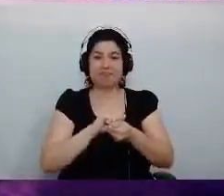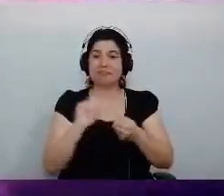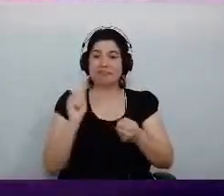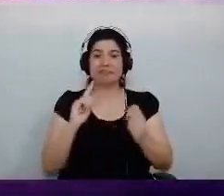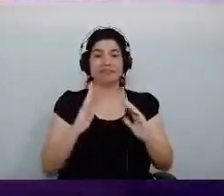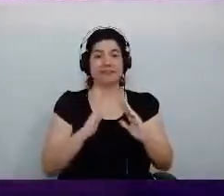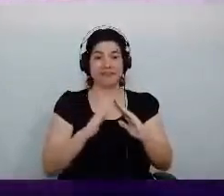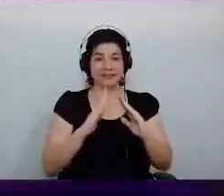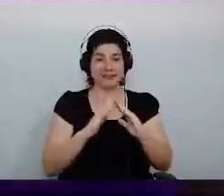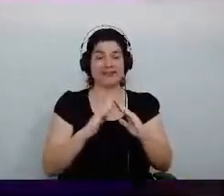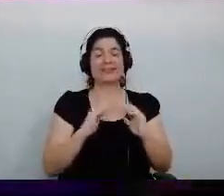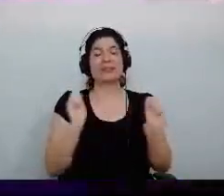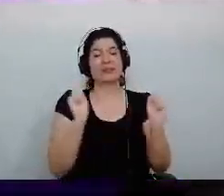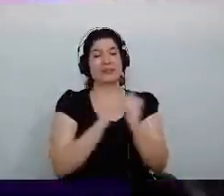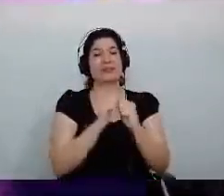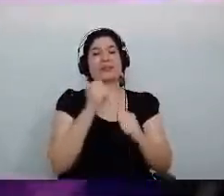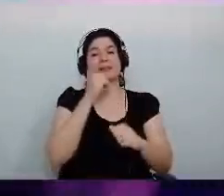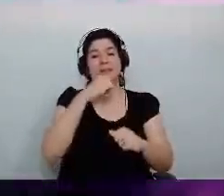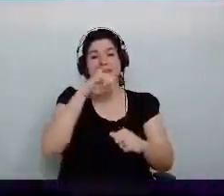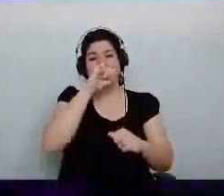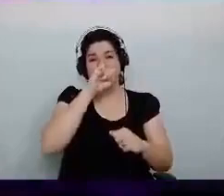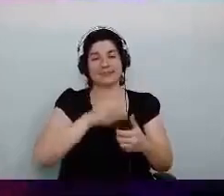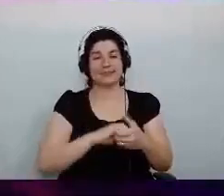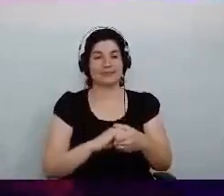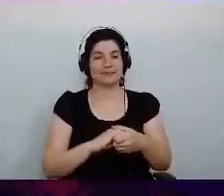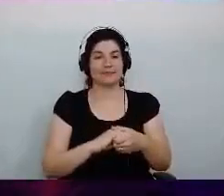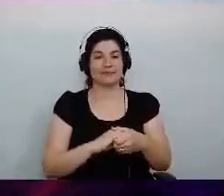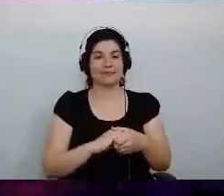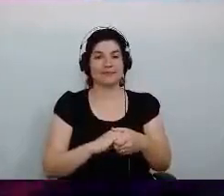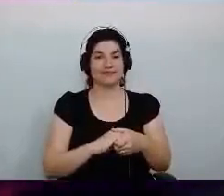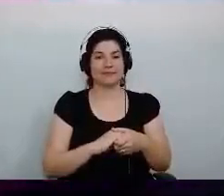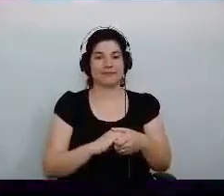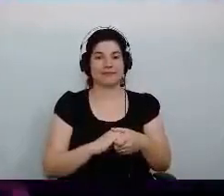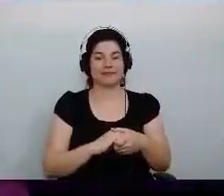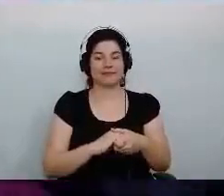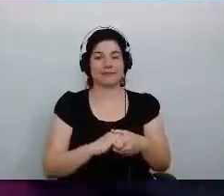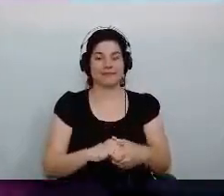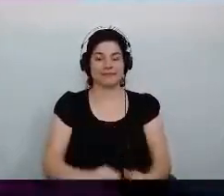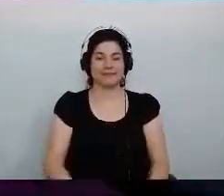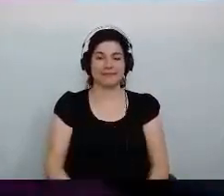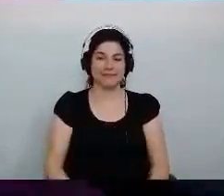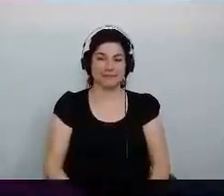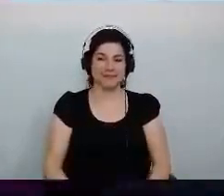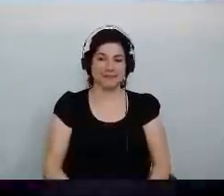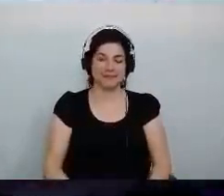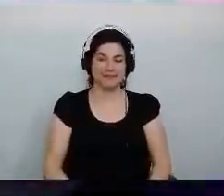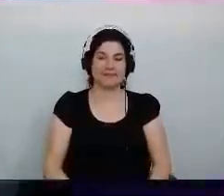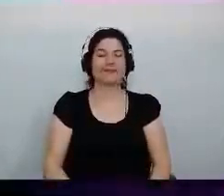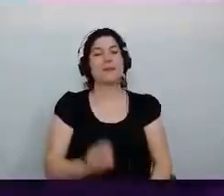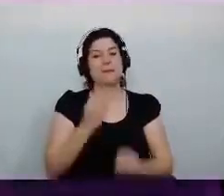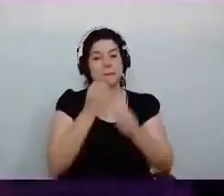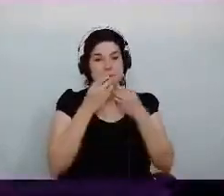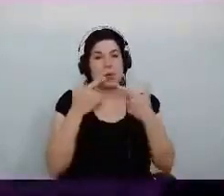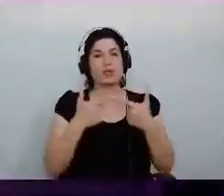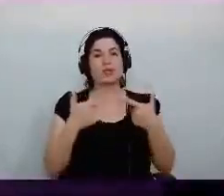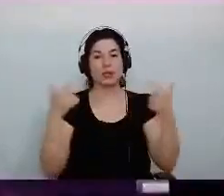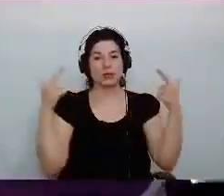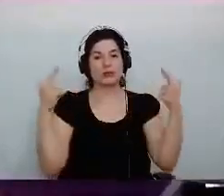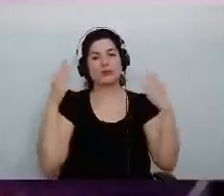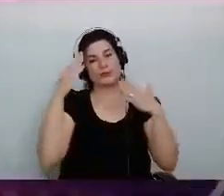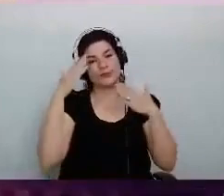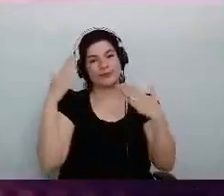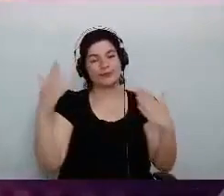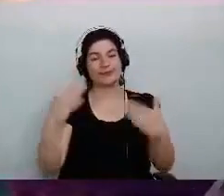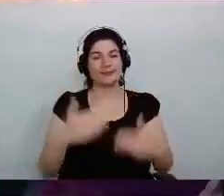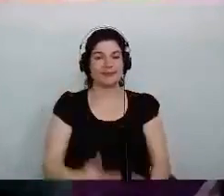casa. Só, segura aqui pra mim, tá fazendo Mas claro, nada, tô aqui pra te ajudar, vamos lá. Boa sorte, Zapata. Obrigado. O meu é 2, o seu é